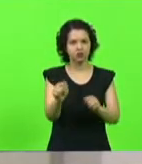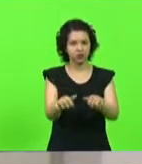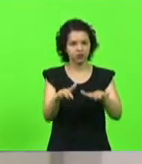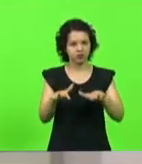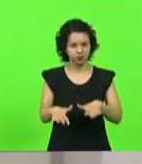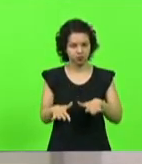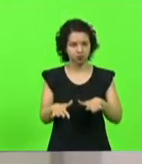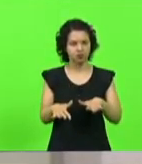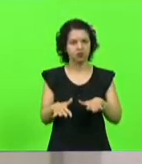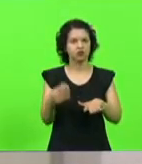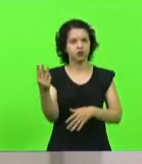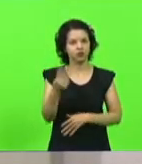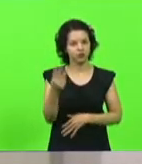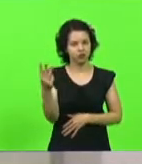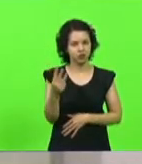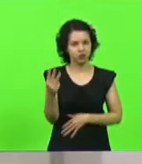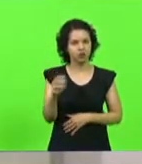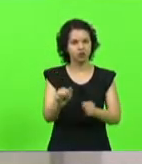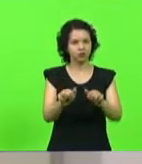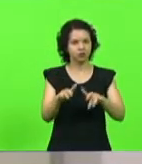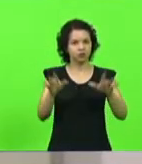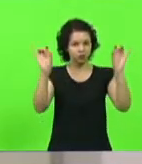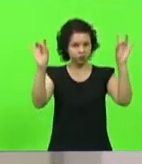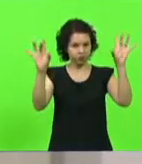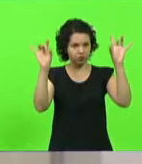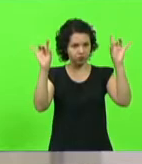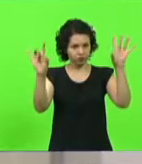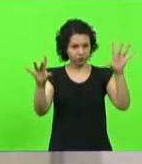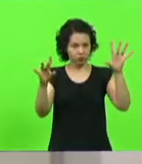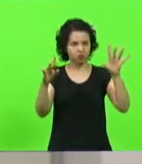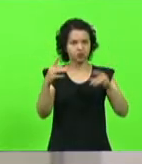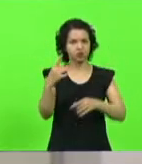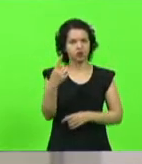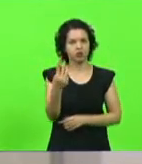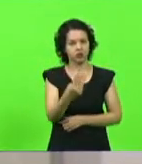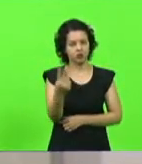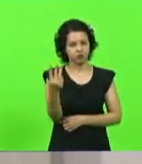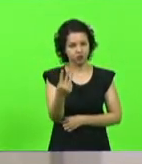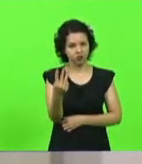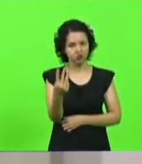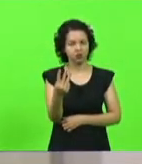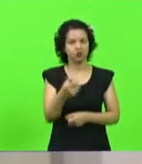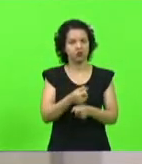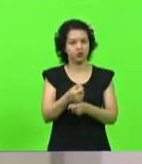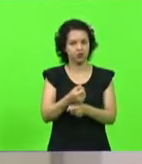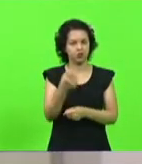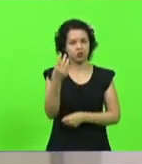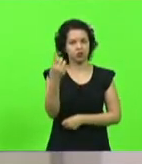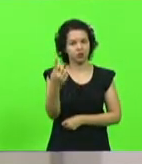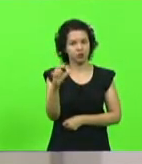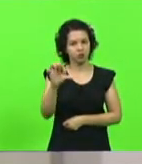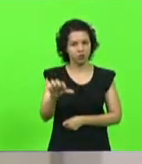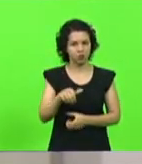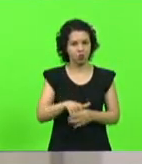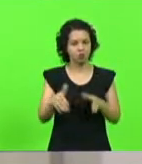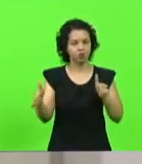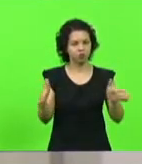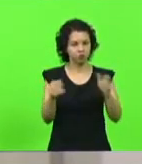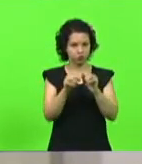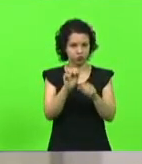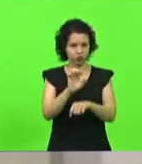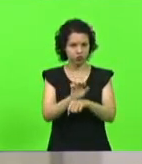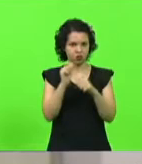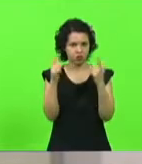sessão especial da terceira sessão legislativa da 19ª legislatura da Assembleia Legislativa do Estado de